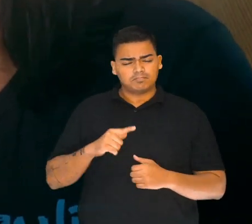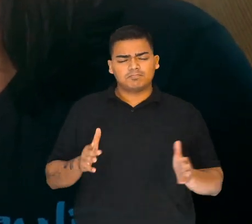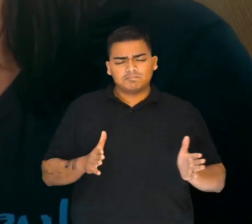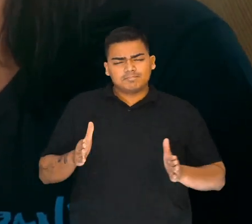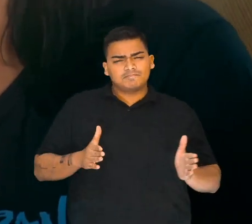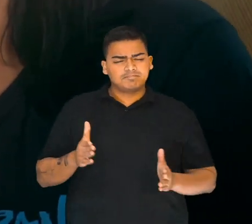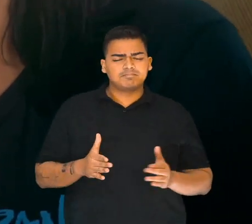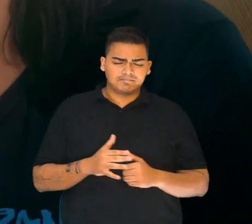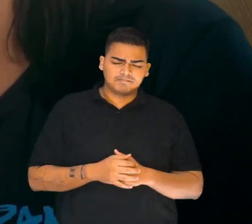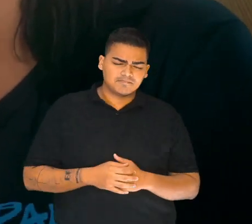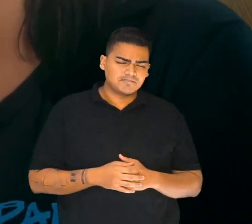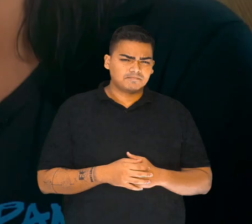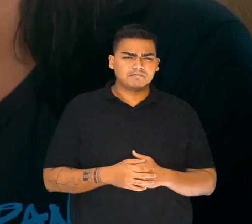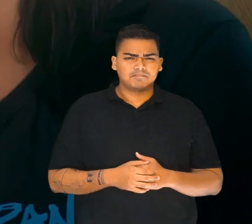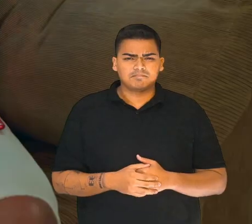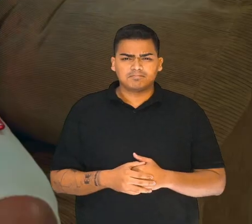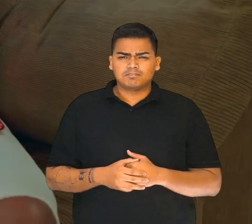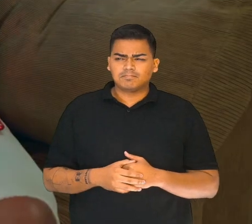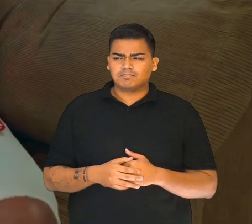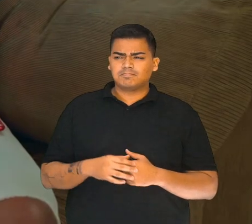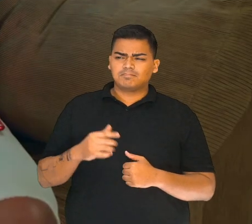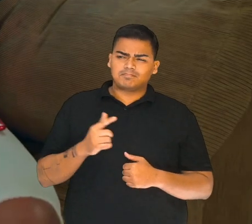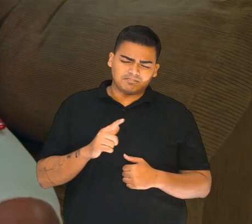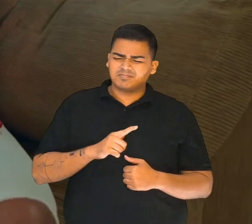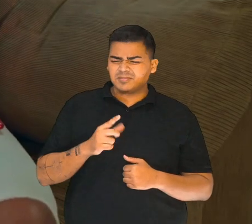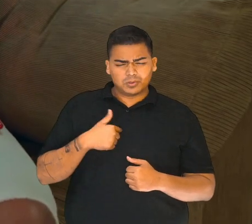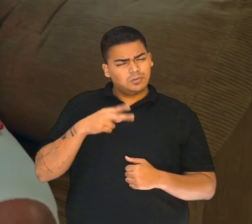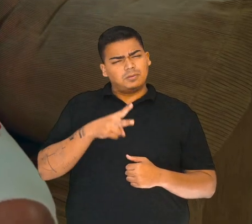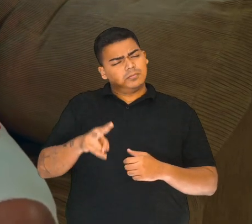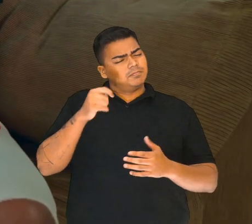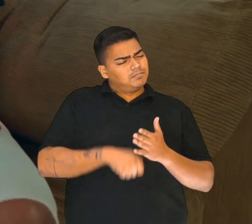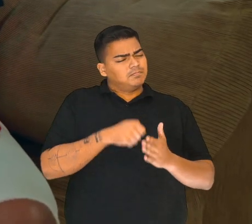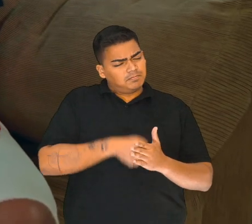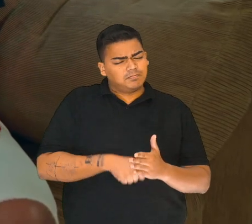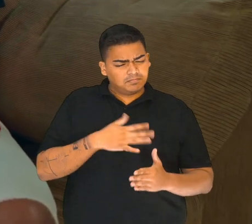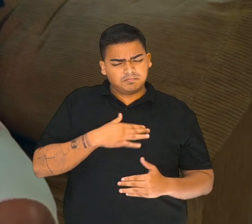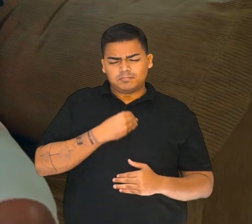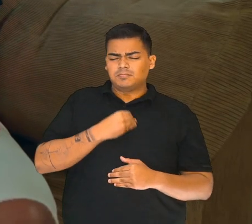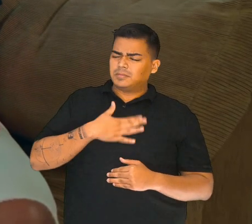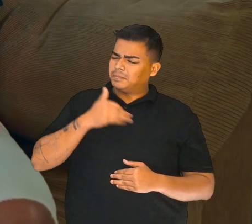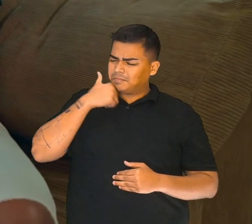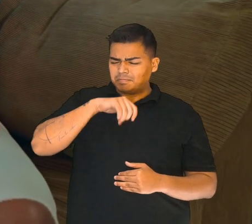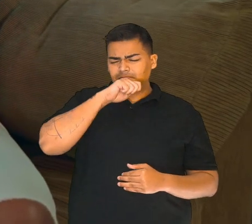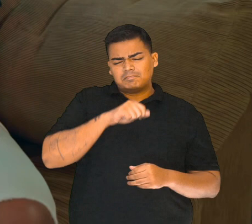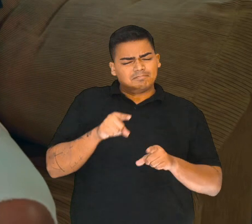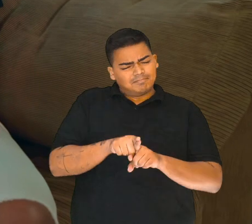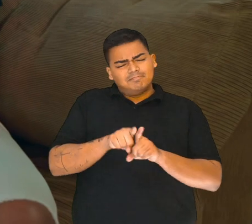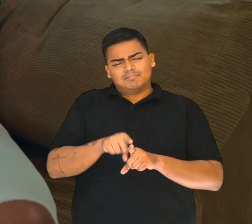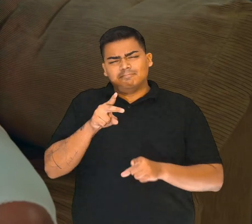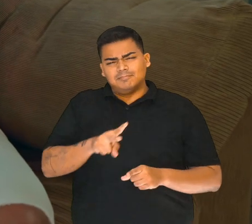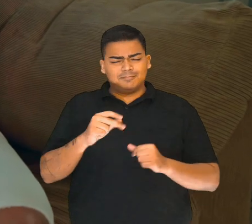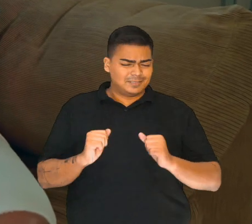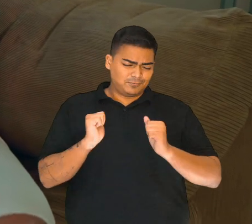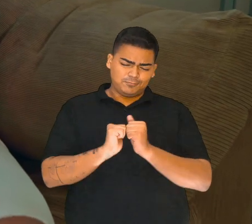foi uma fase, tipo assim, muito... Eu sempre fui de vender as coisas, assim, sabe, empreendedora e tal. E a minha mãe também, minha mãe sempre foi